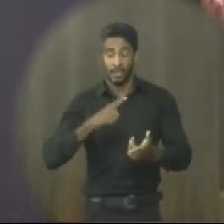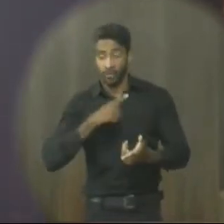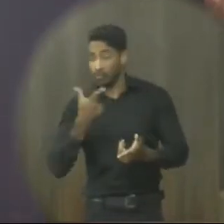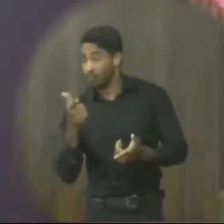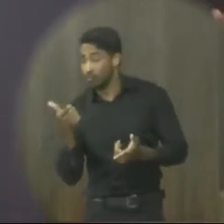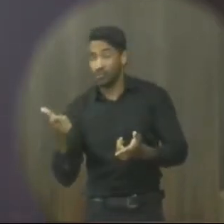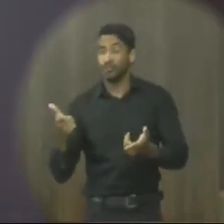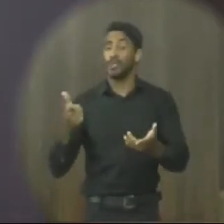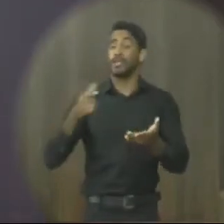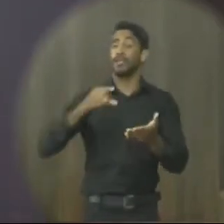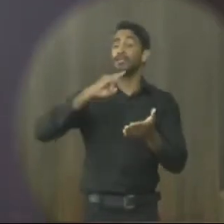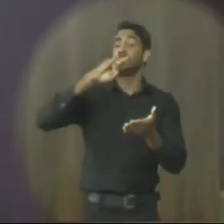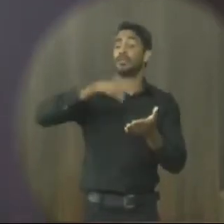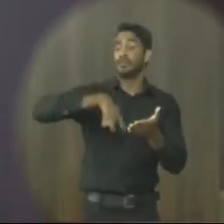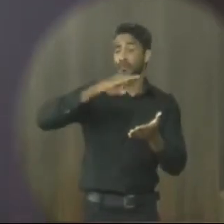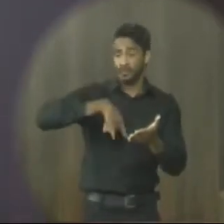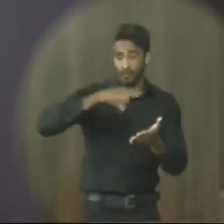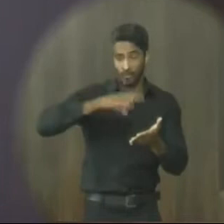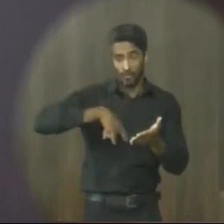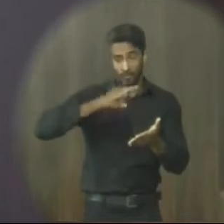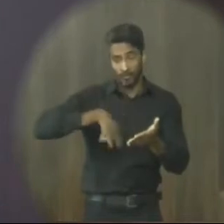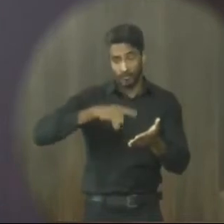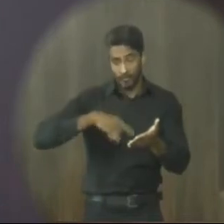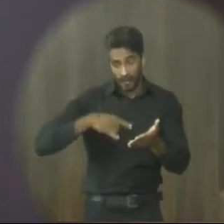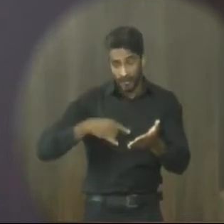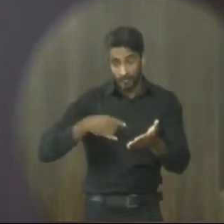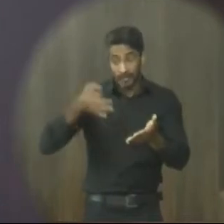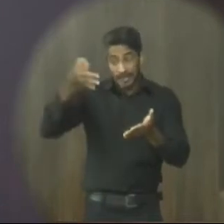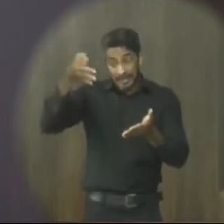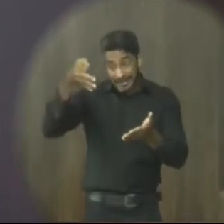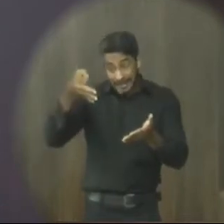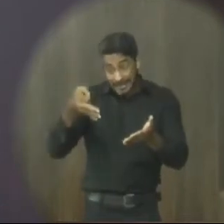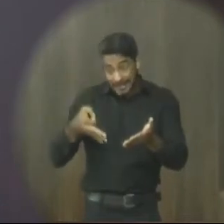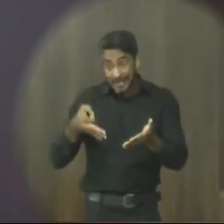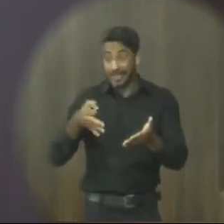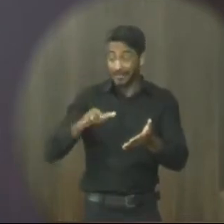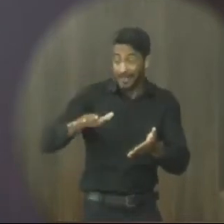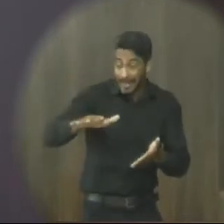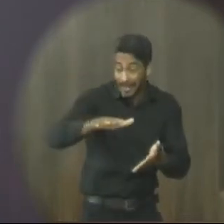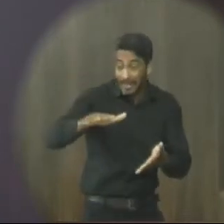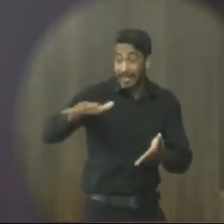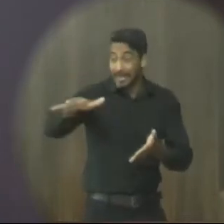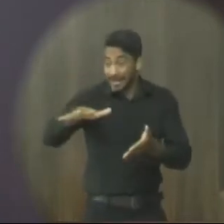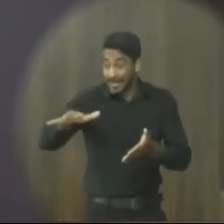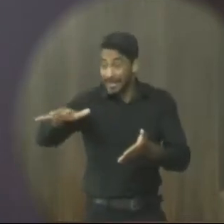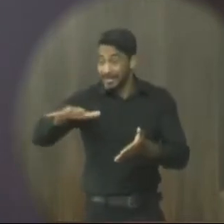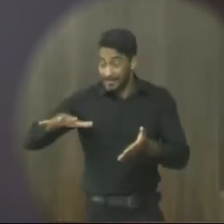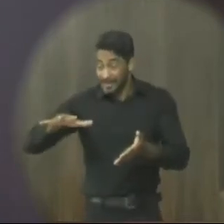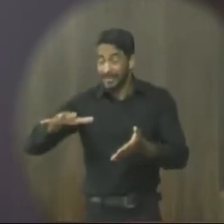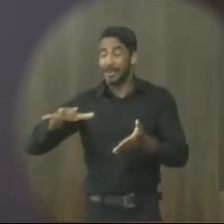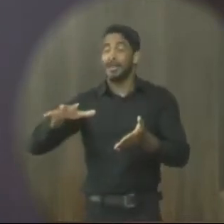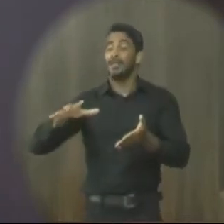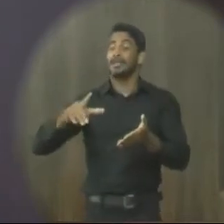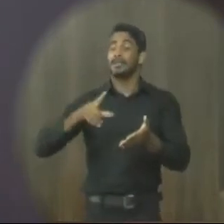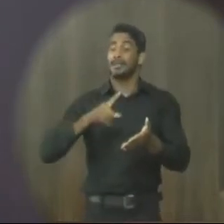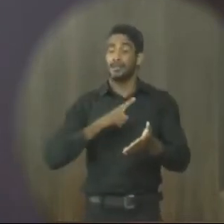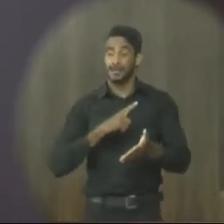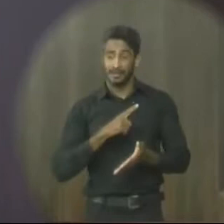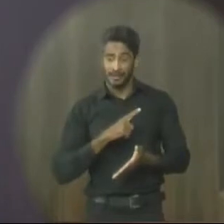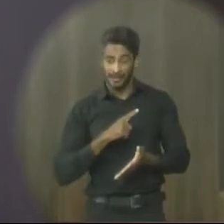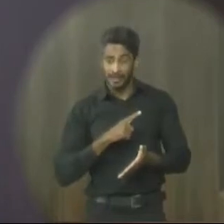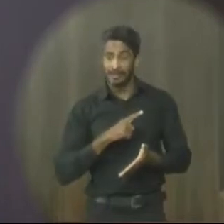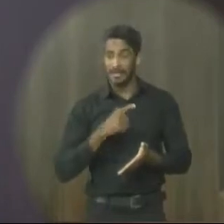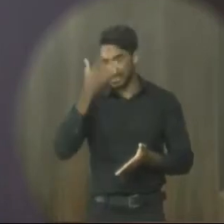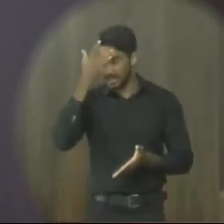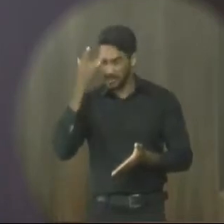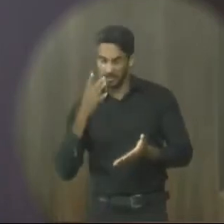documentalmente de forma correta, né? São áreas que que a gente que são áreas que estão